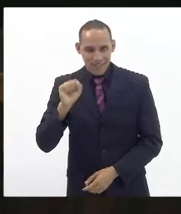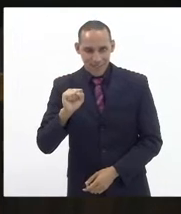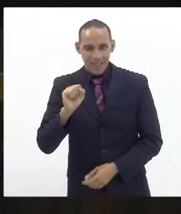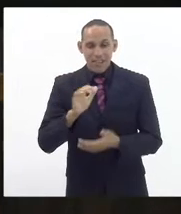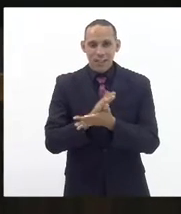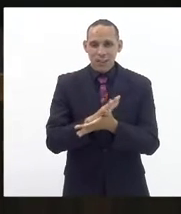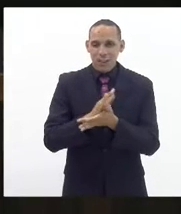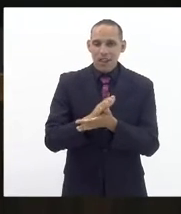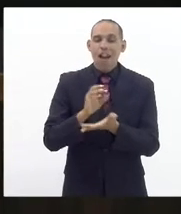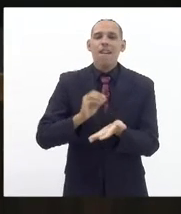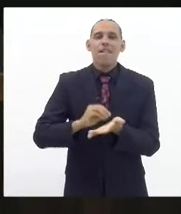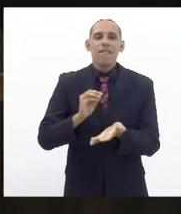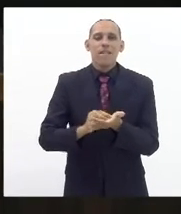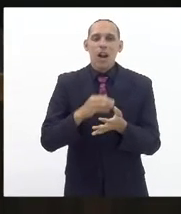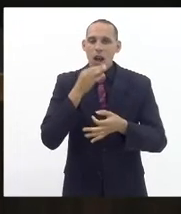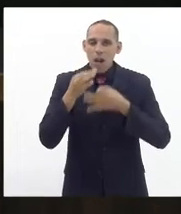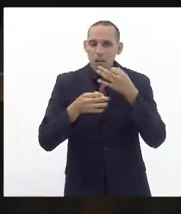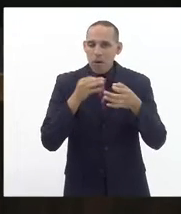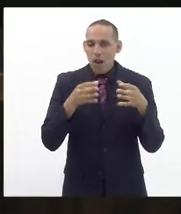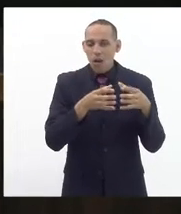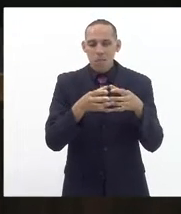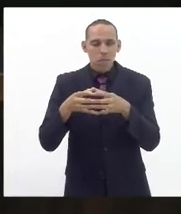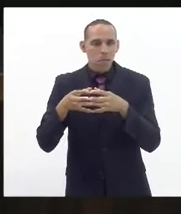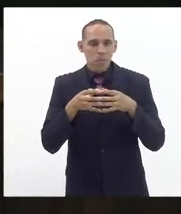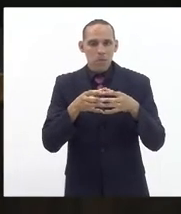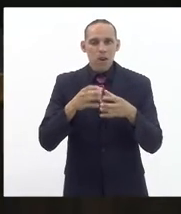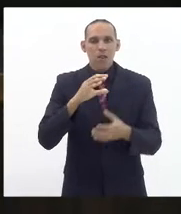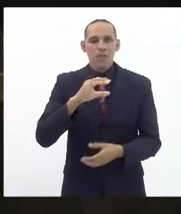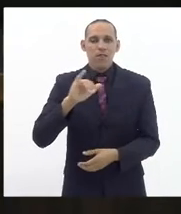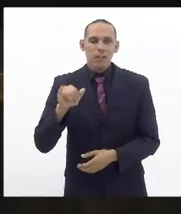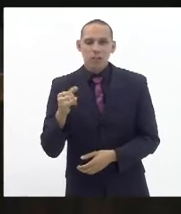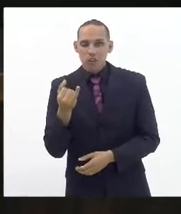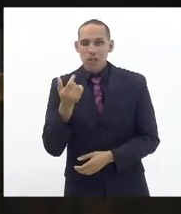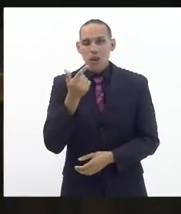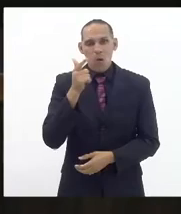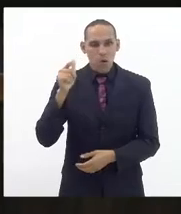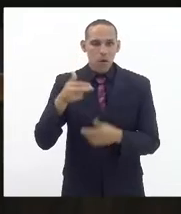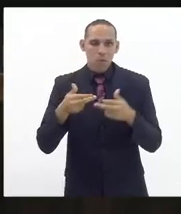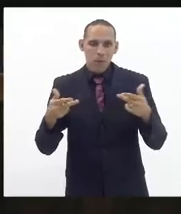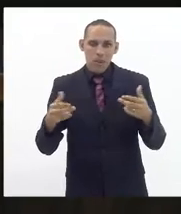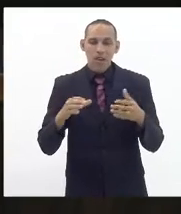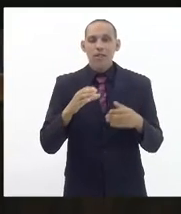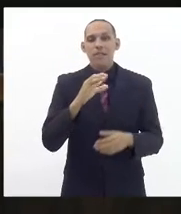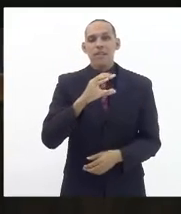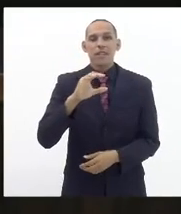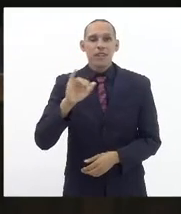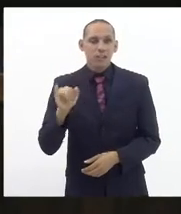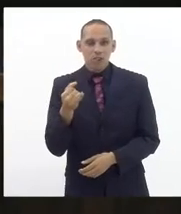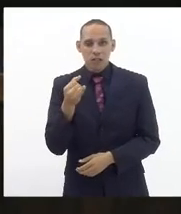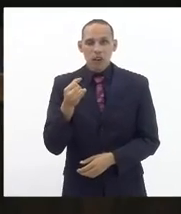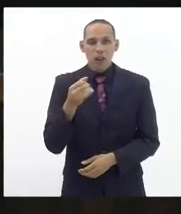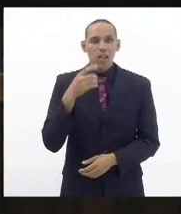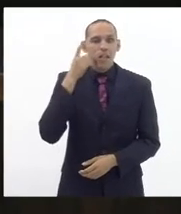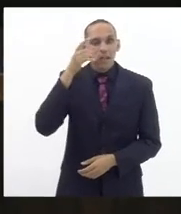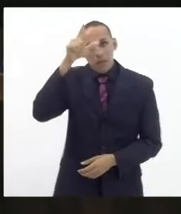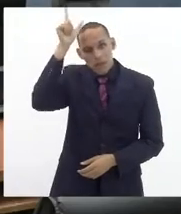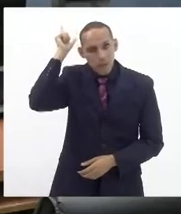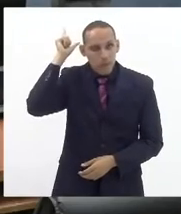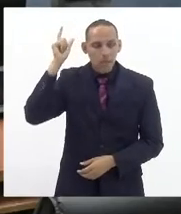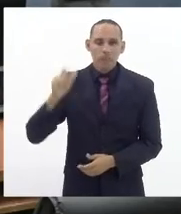comissões de Constituição e Justiça, de Cultura e de Assuntos Municipais e Desenvolvimento Regional. Pela Constituição e Justiça, deputado Luiz